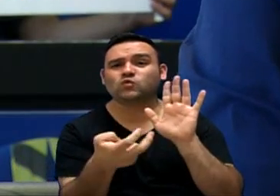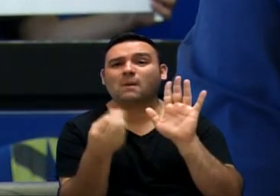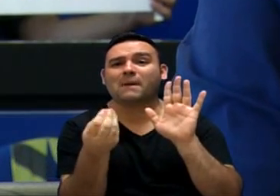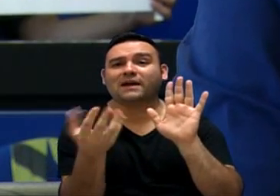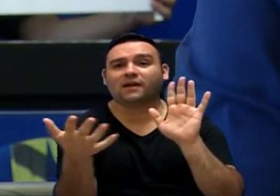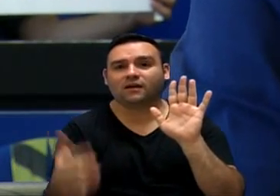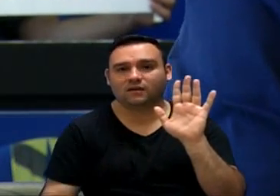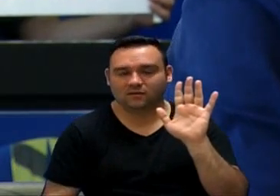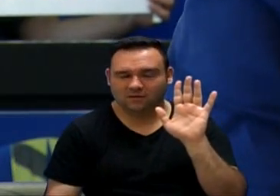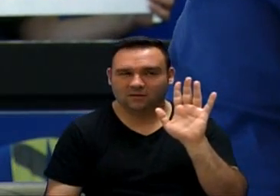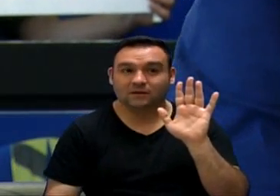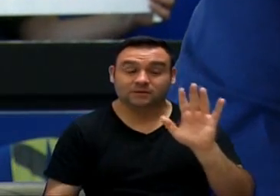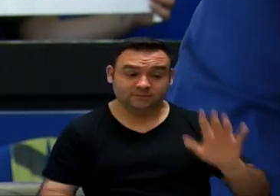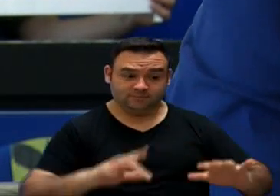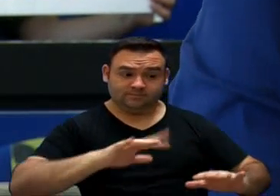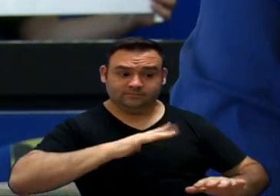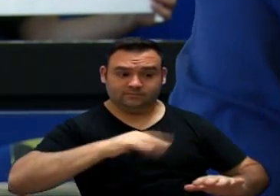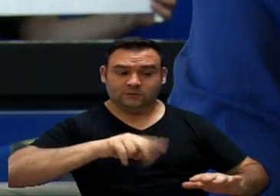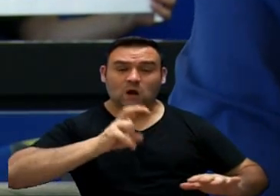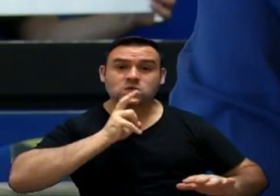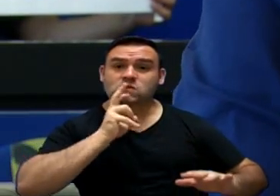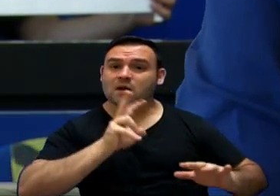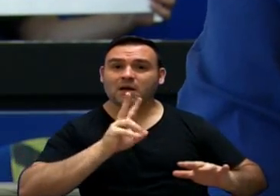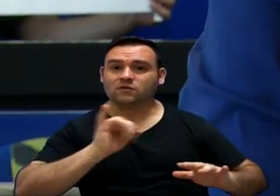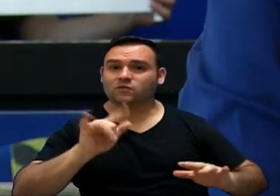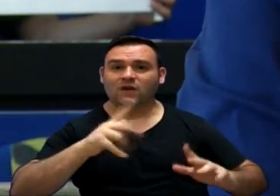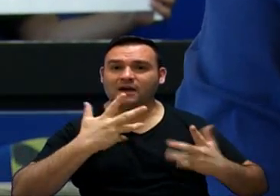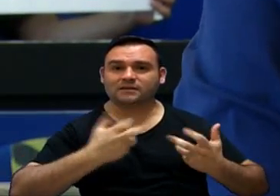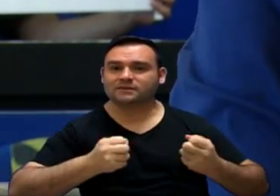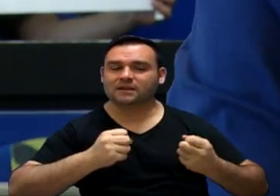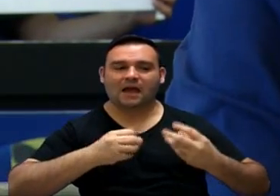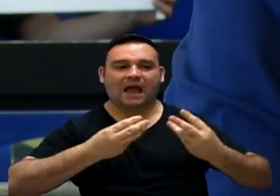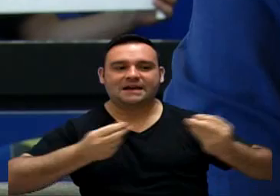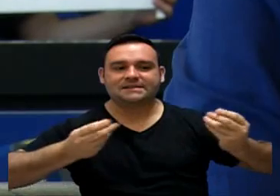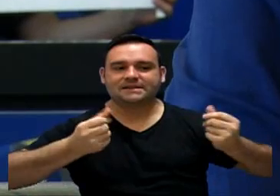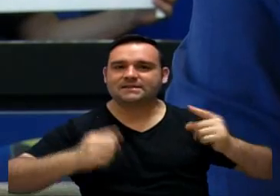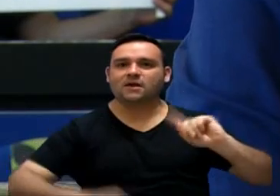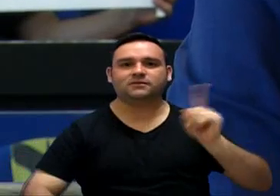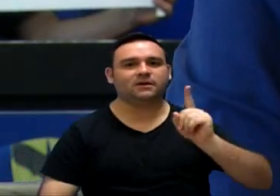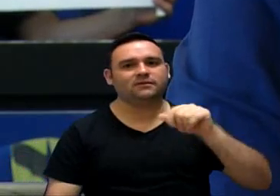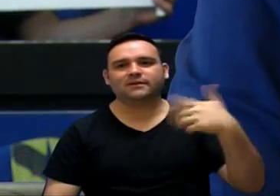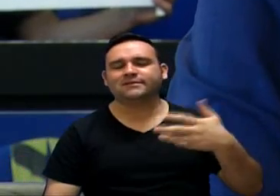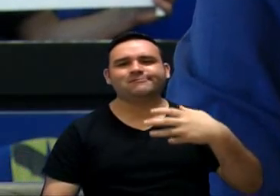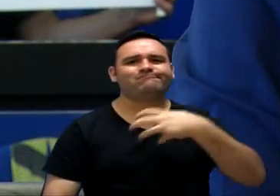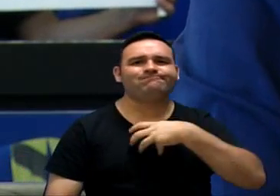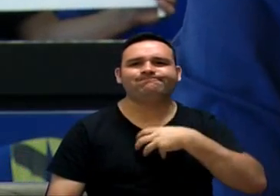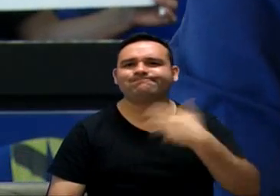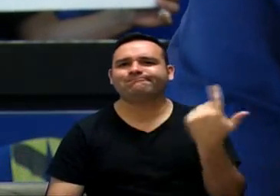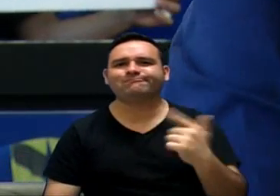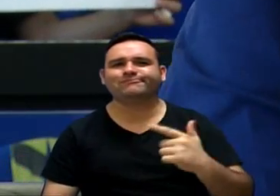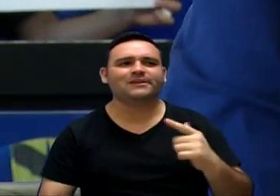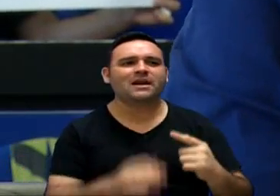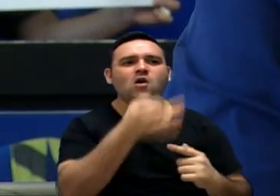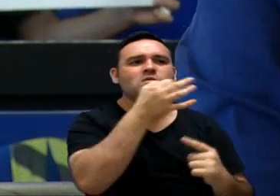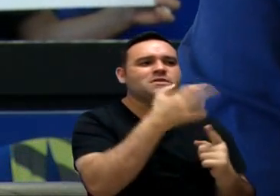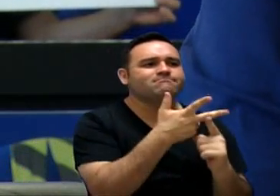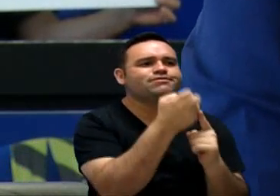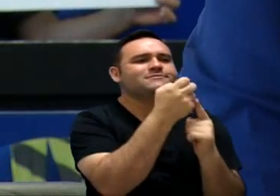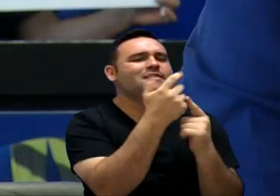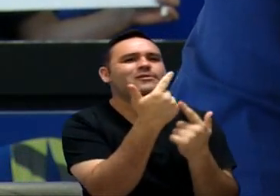inconstitucional? E a cidade não vai estabelecer isso como serviço essencial. Então, não tem sentido algum derrubar o